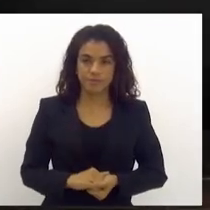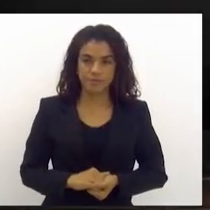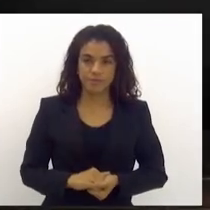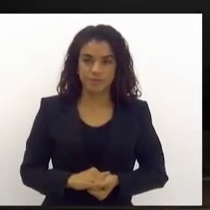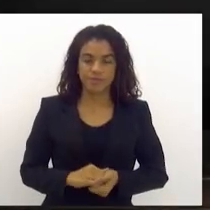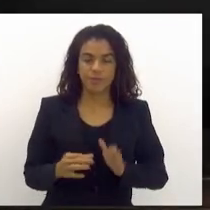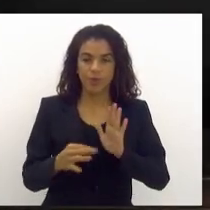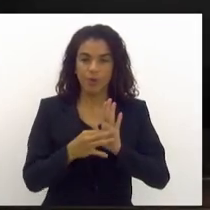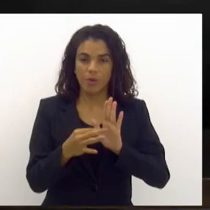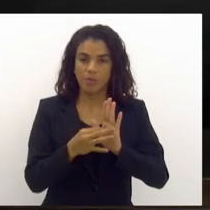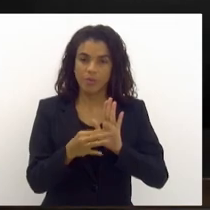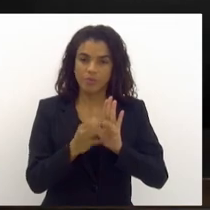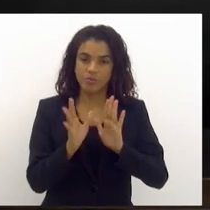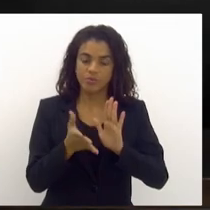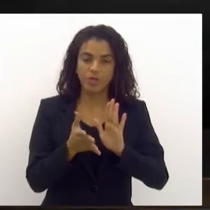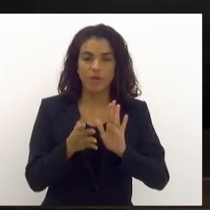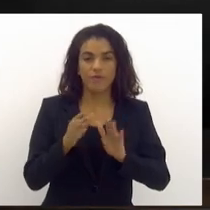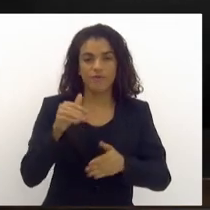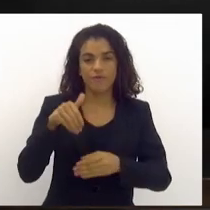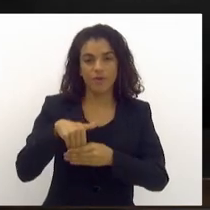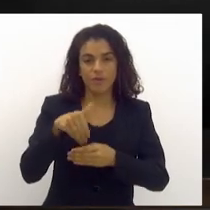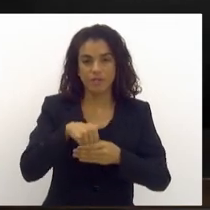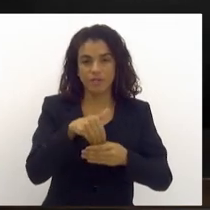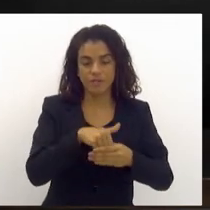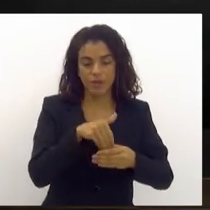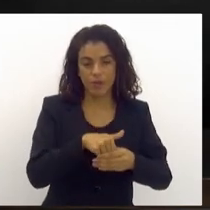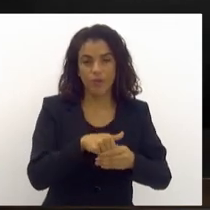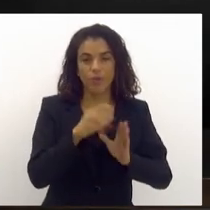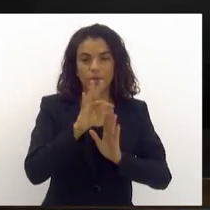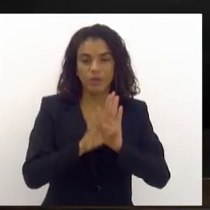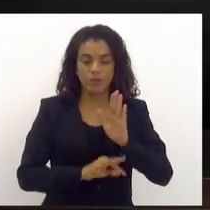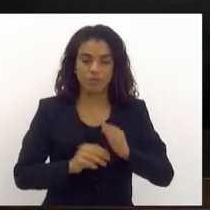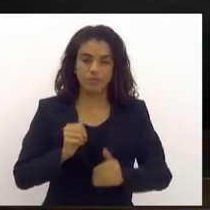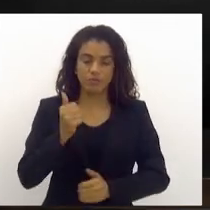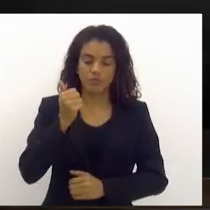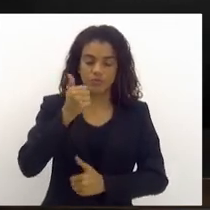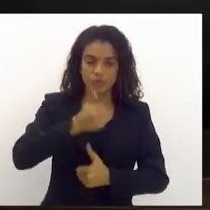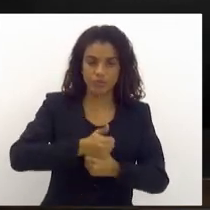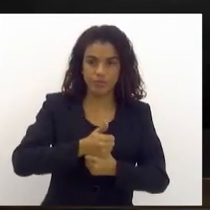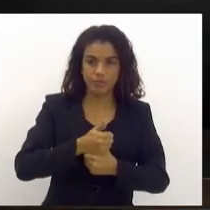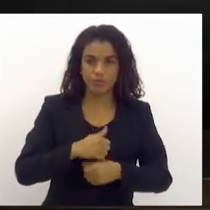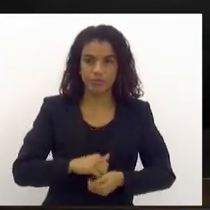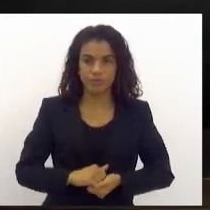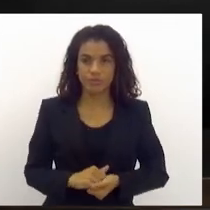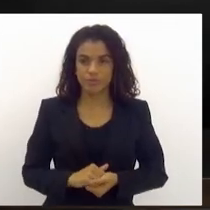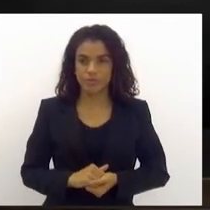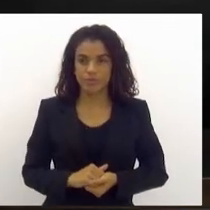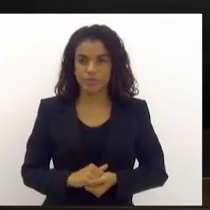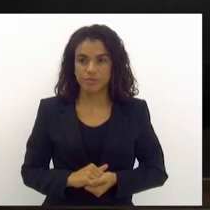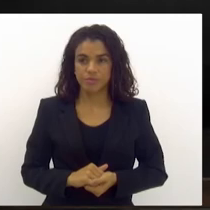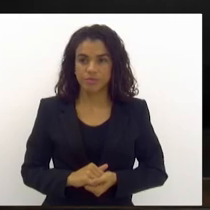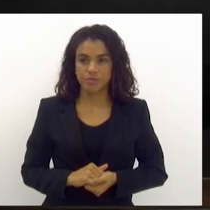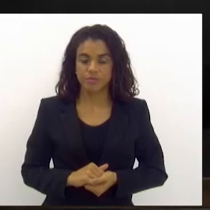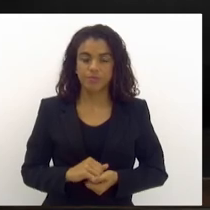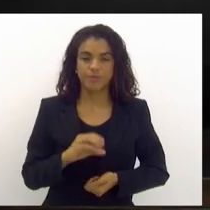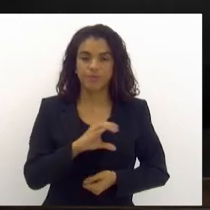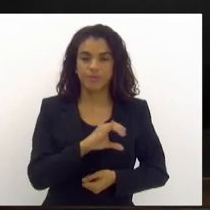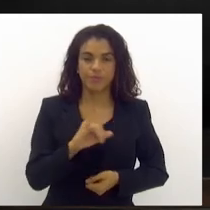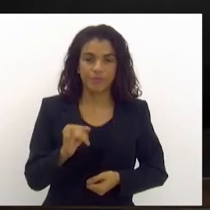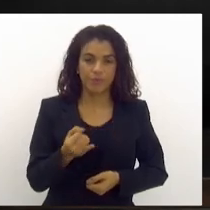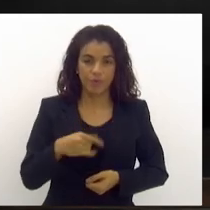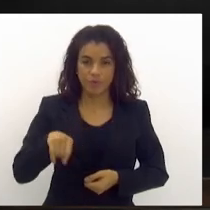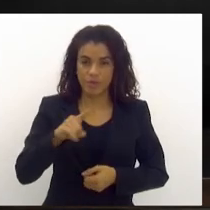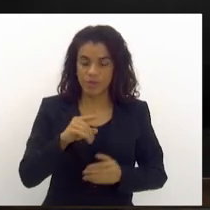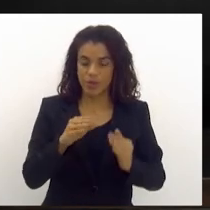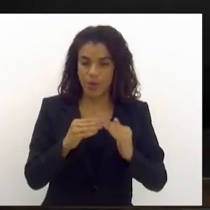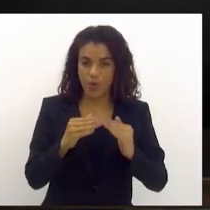Com os pareceres emitidos em votação substitutivo da CCJ. da CCJ. Os senhores que